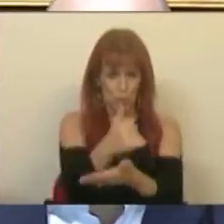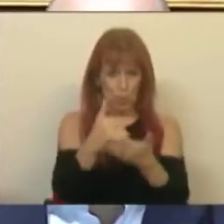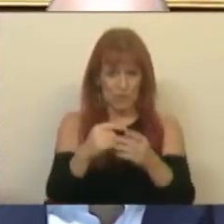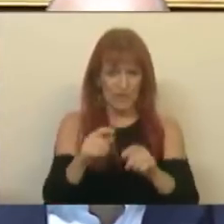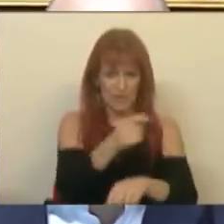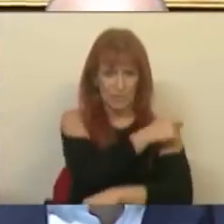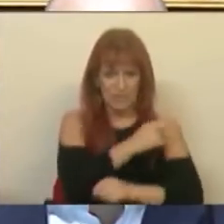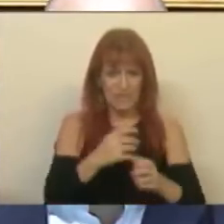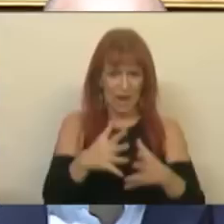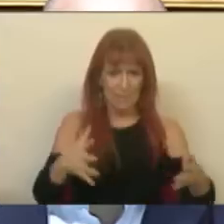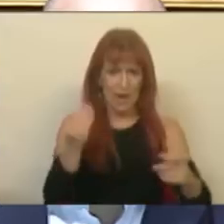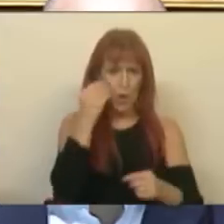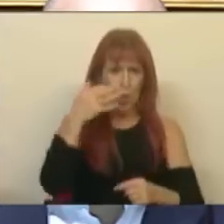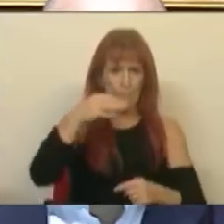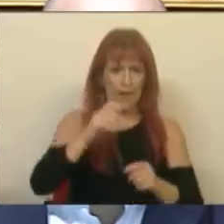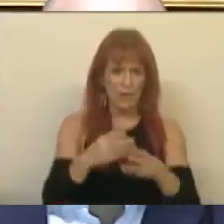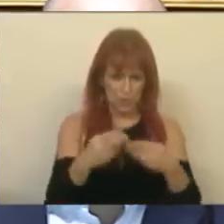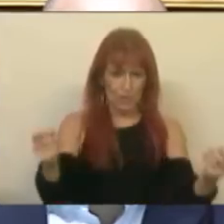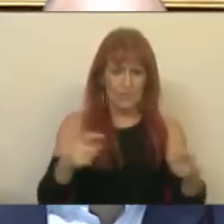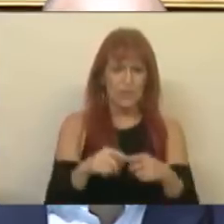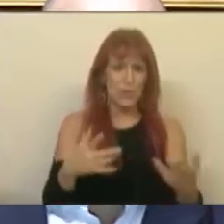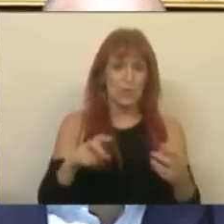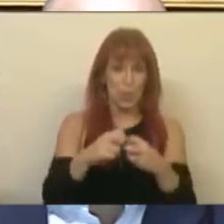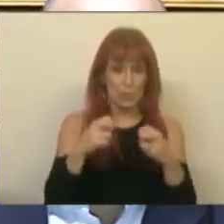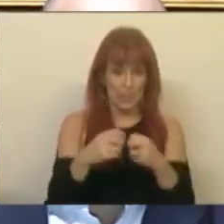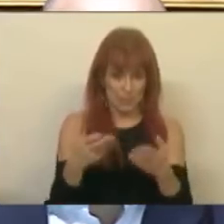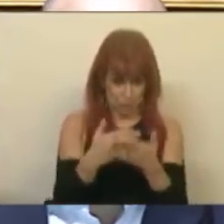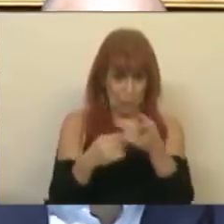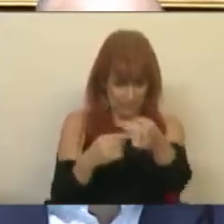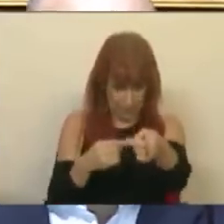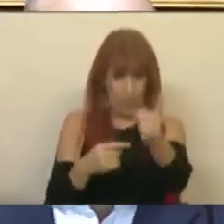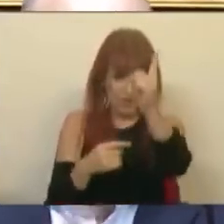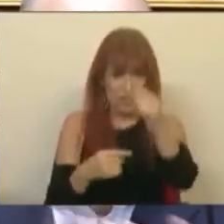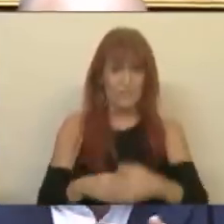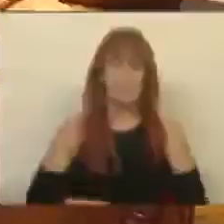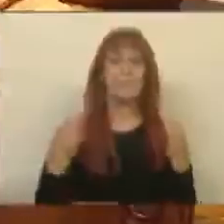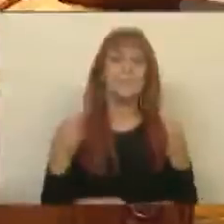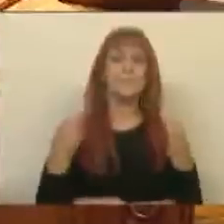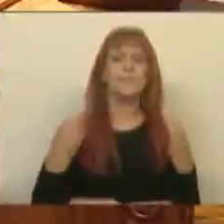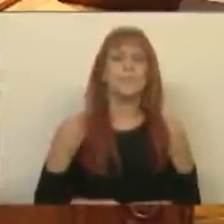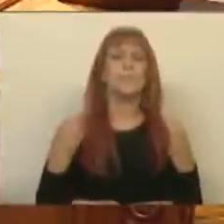dados que representam a maneira do PS resolveram os problemas da economia